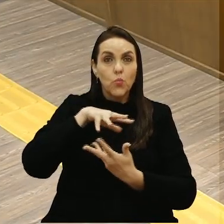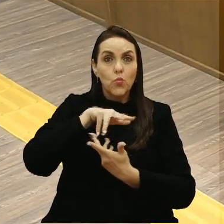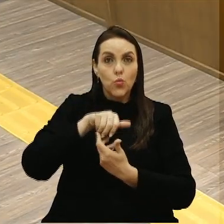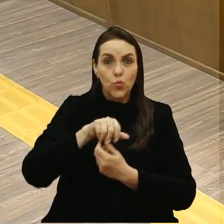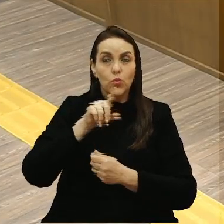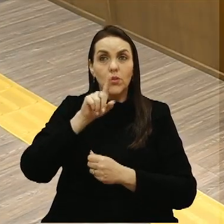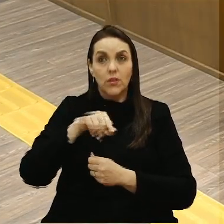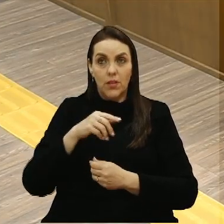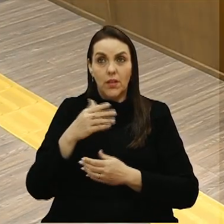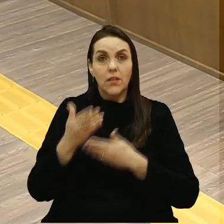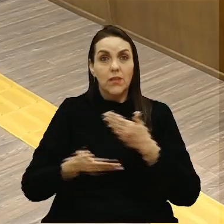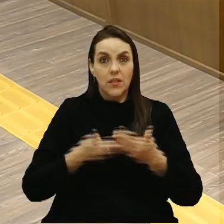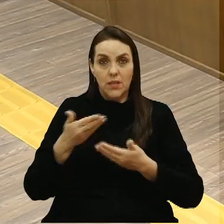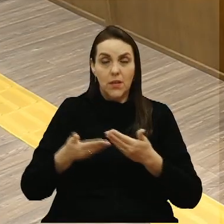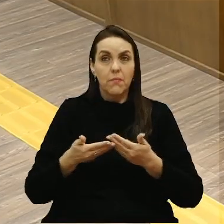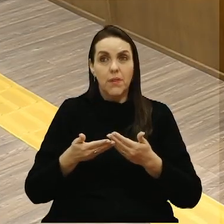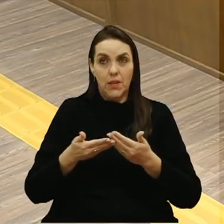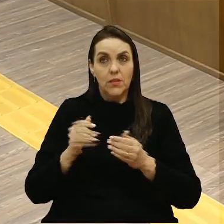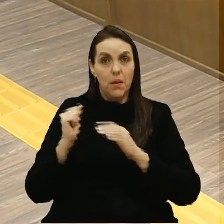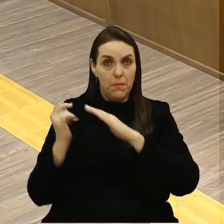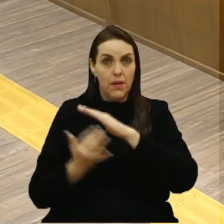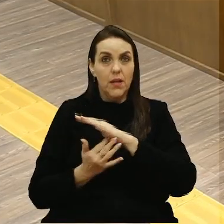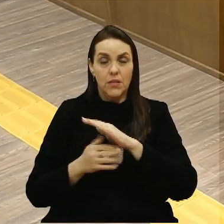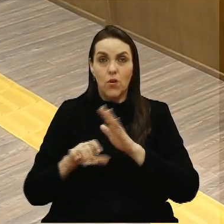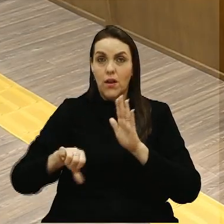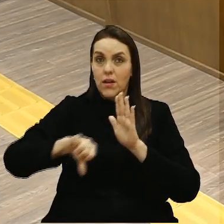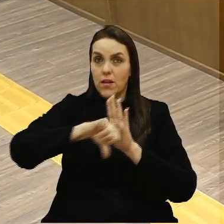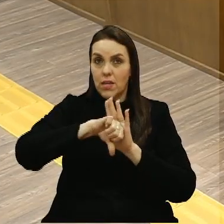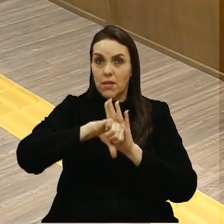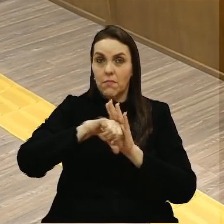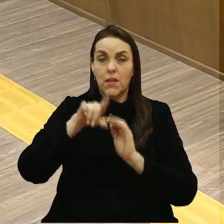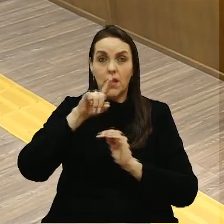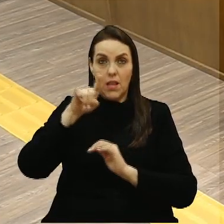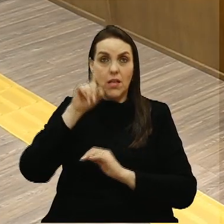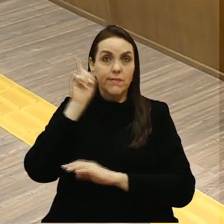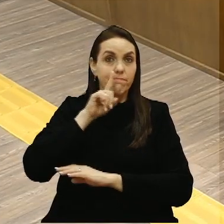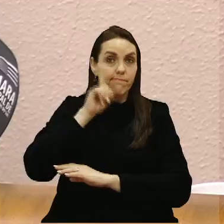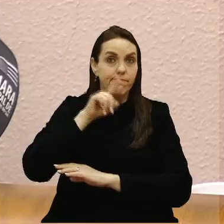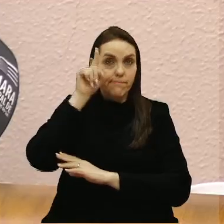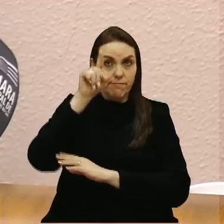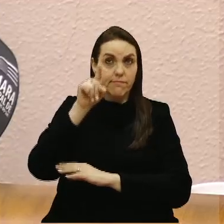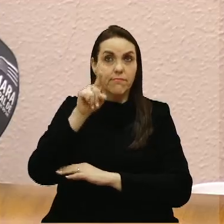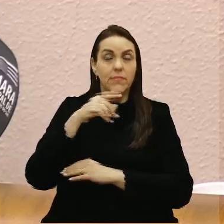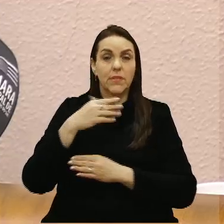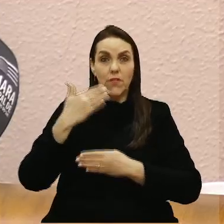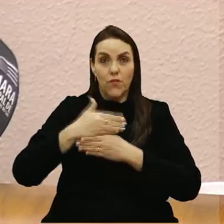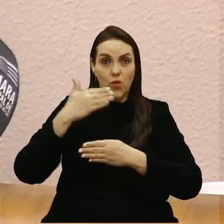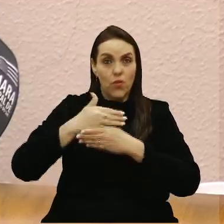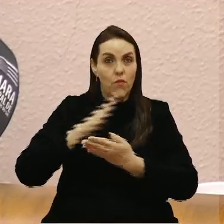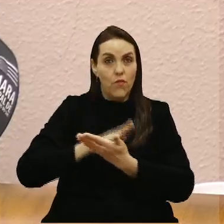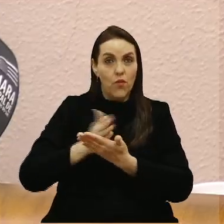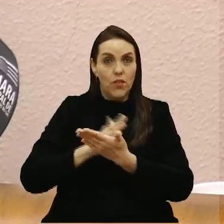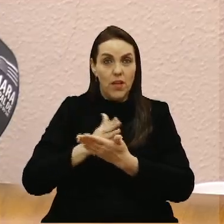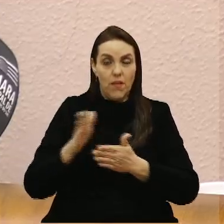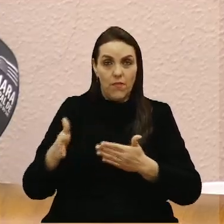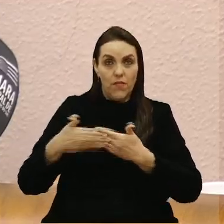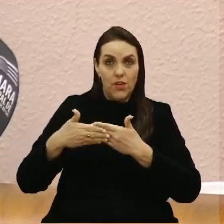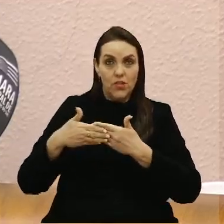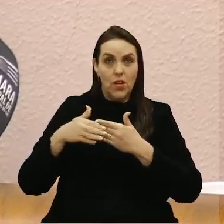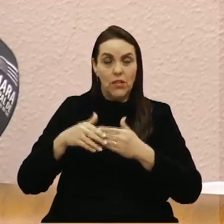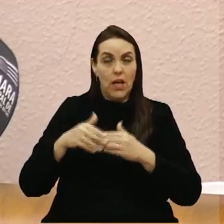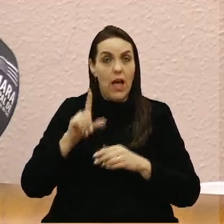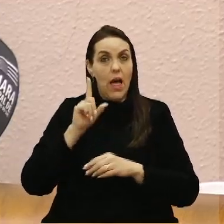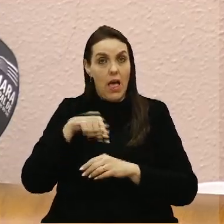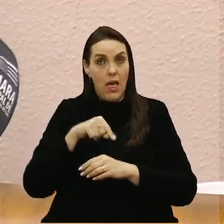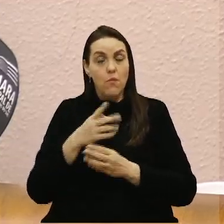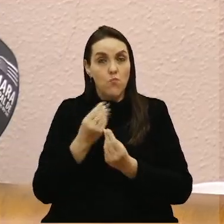imigrantes que nem criminosos. Se a gente for olhar os Estados Unidos, fronteira fechada, é um terror o que fazem com os imigrantes, inclusive muitos deles